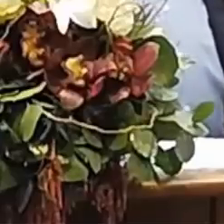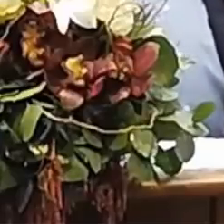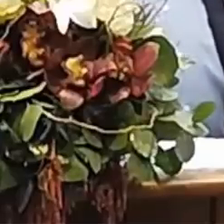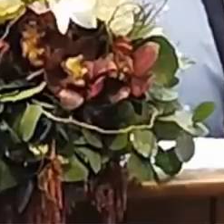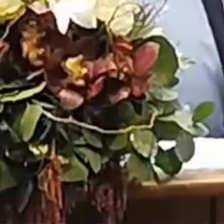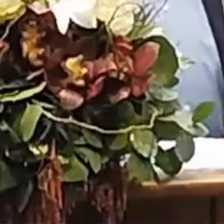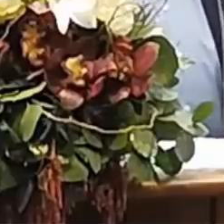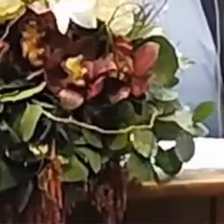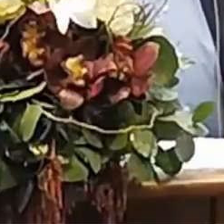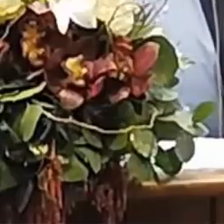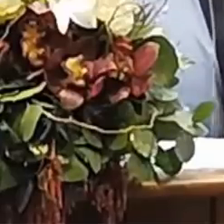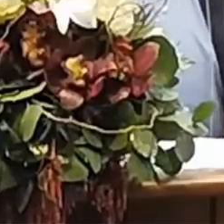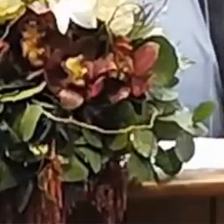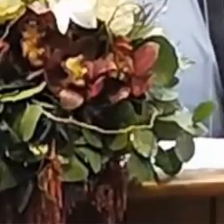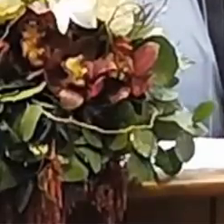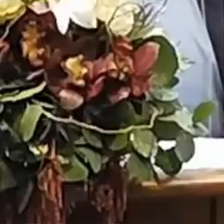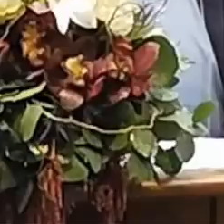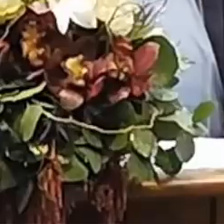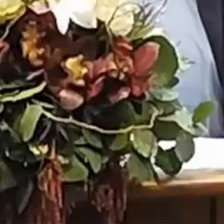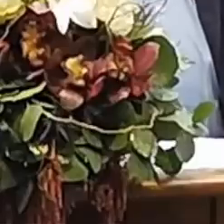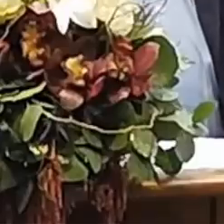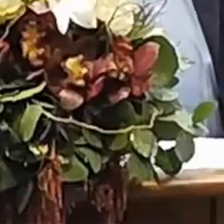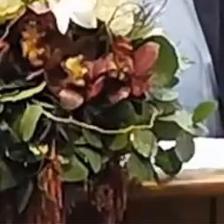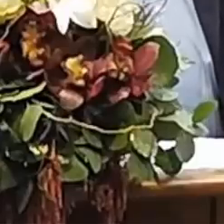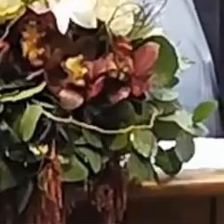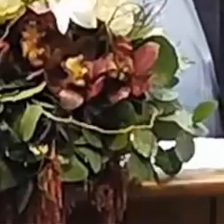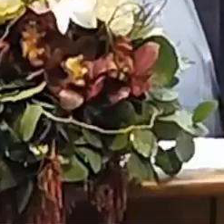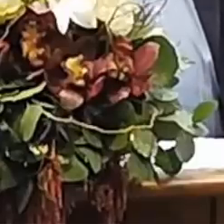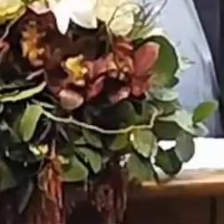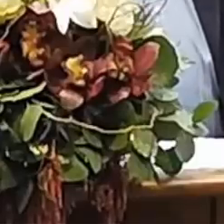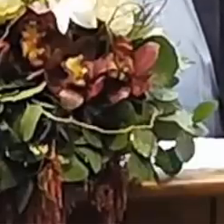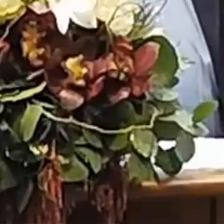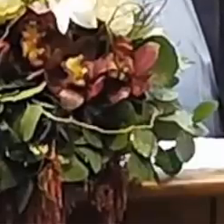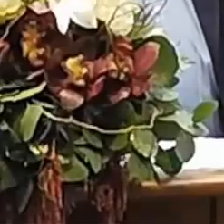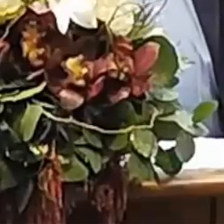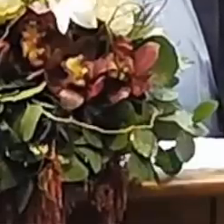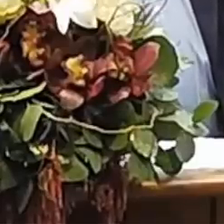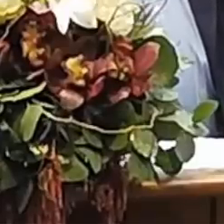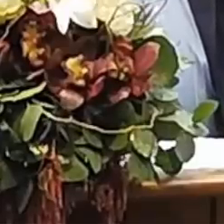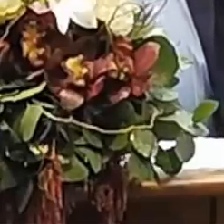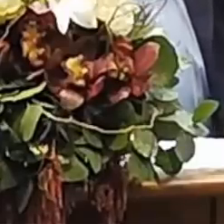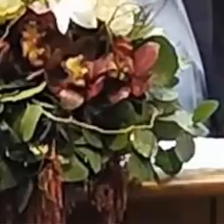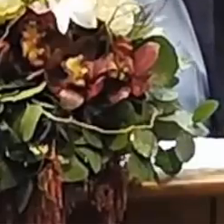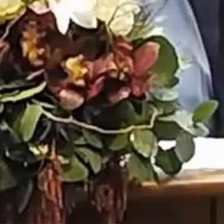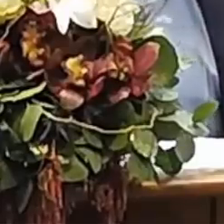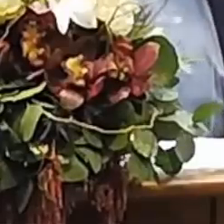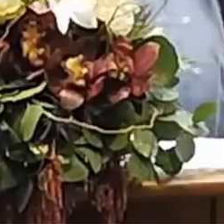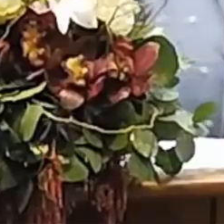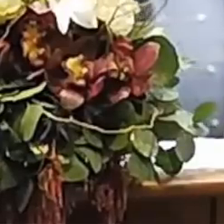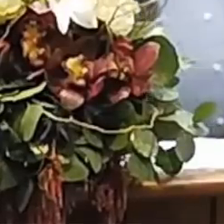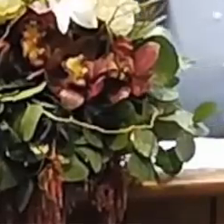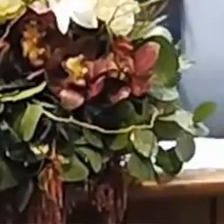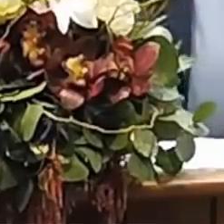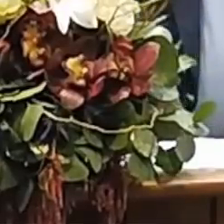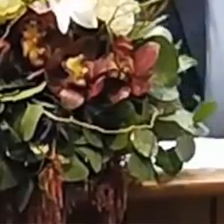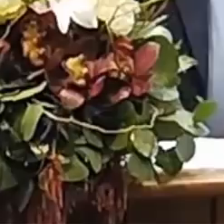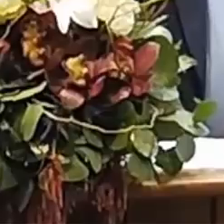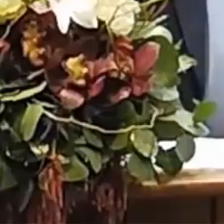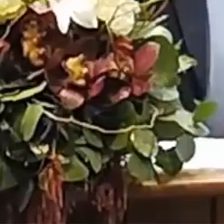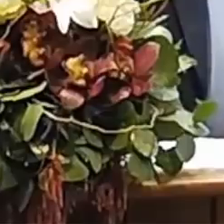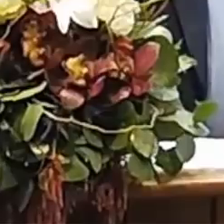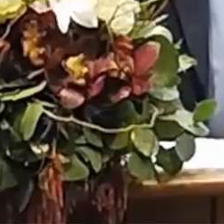seated. Remain on your knees. Se você não puder ajoelhar, você pode permanecer de pé. If you cannot kneel,